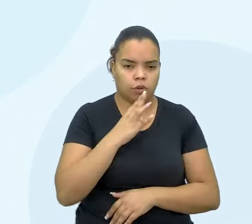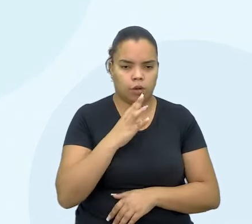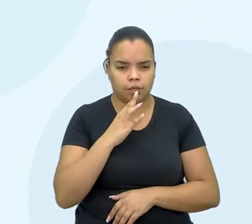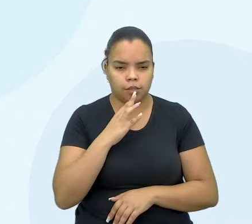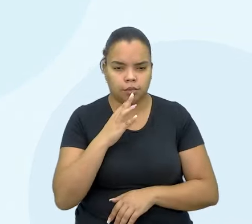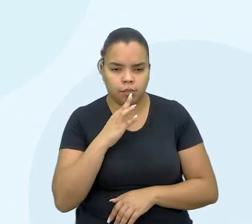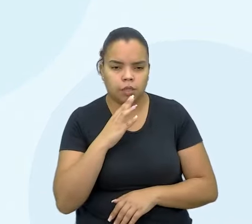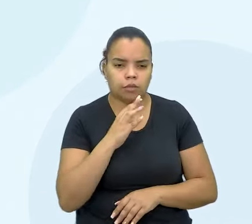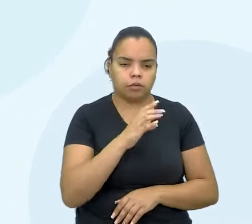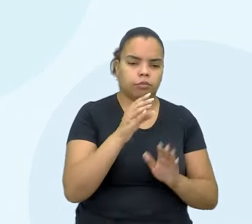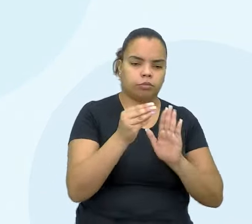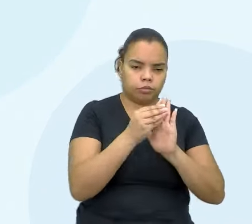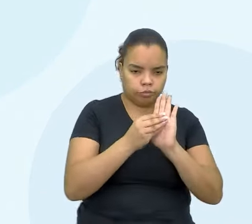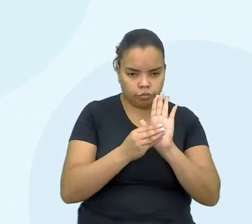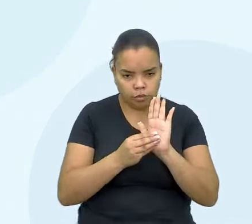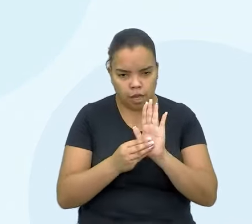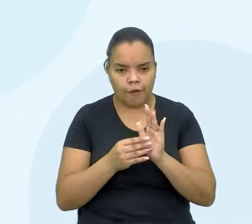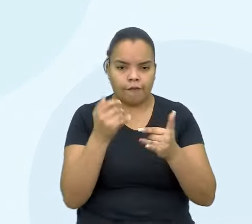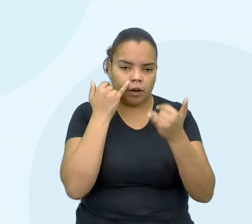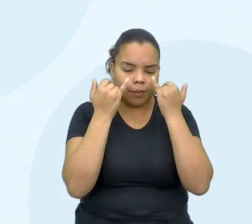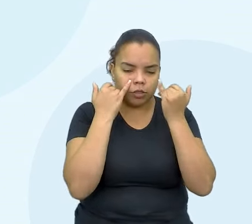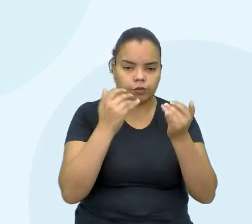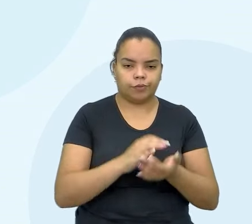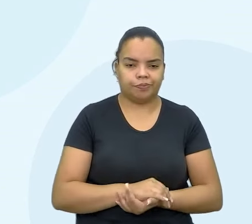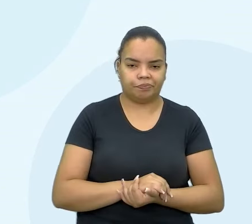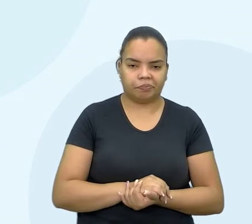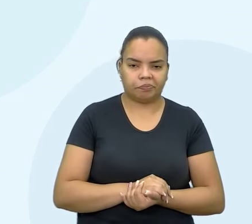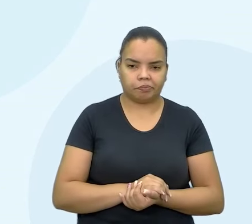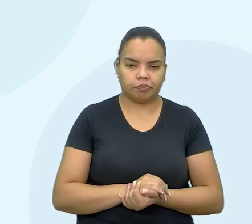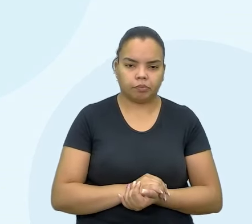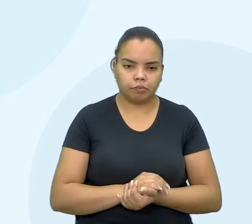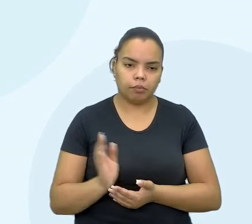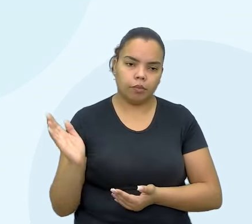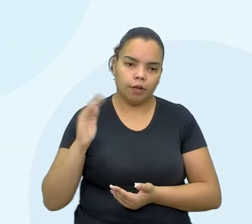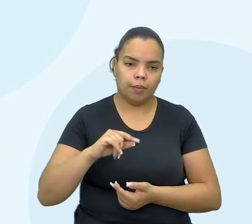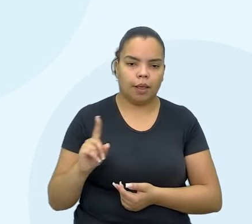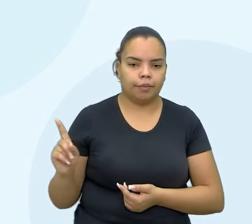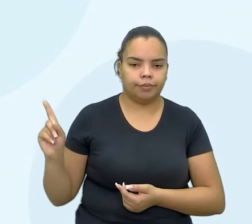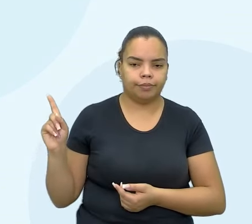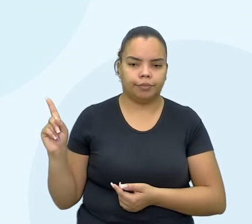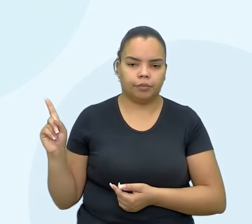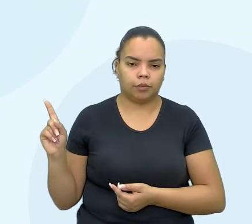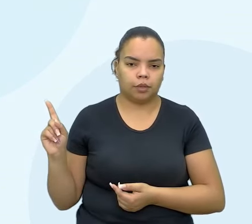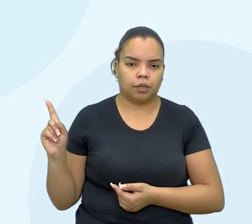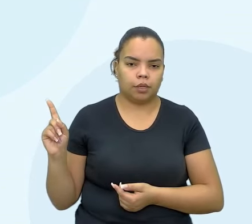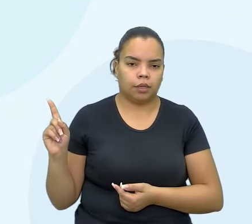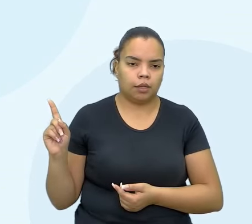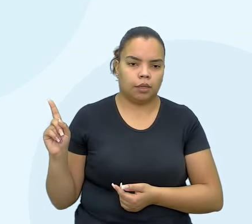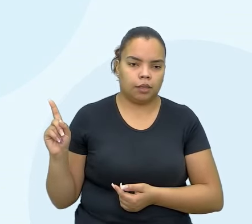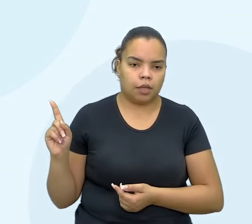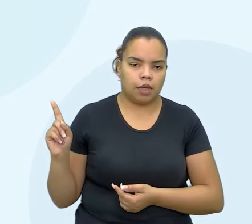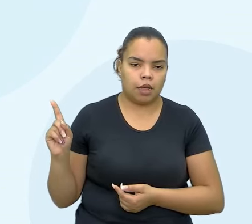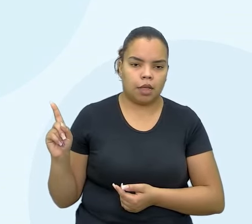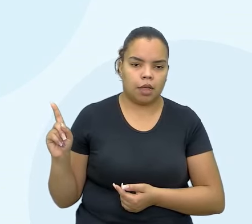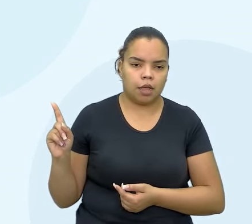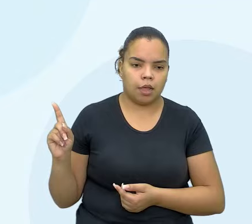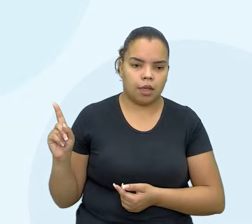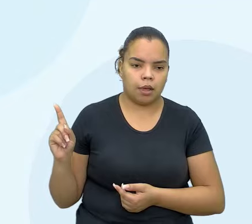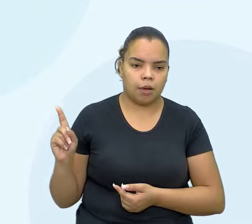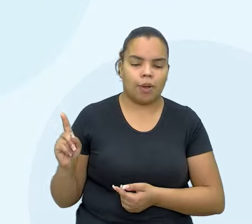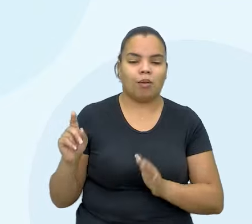nos itinerários formativos, tá bom, pessoal? Então, vamos lá. No próximo slide, hoje a gente queria destacar para vocês, como é a